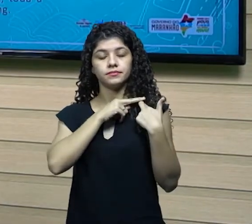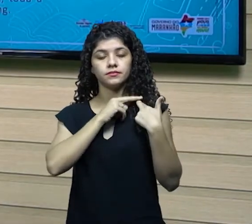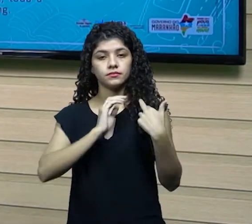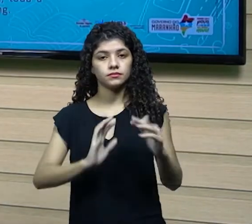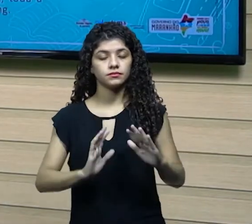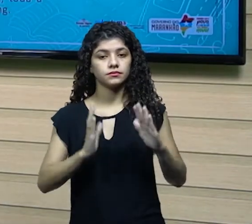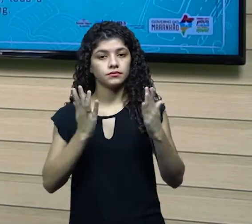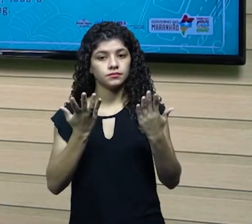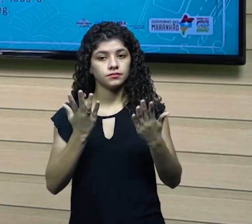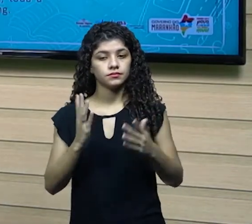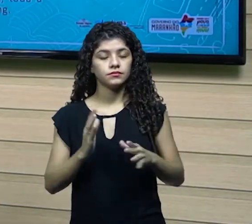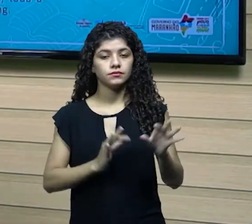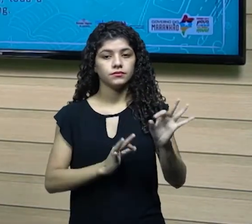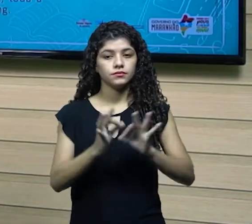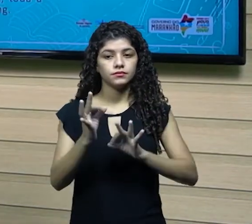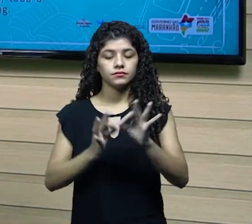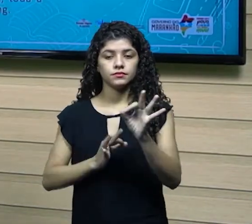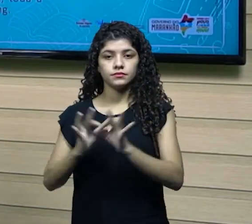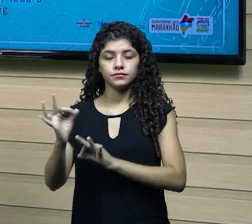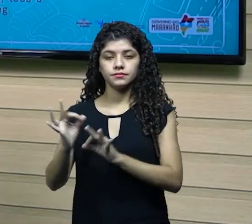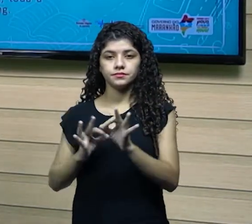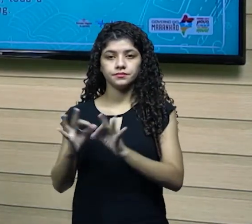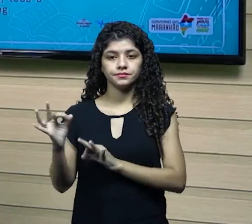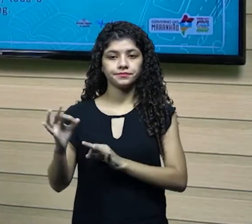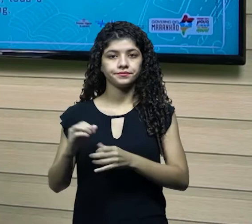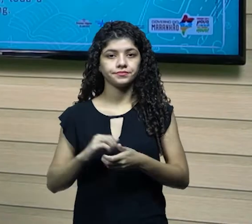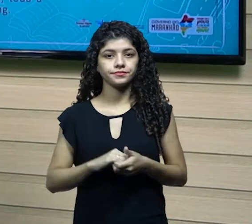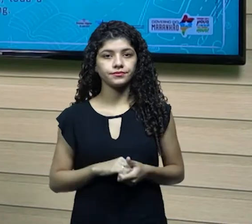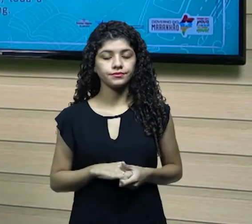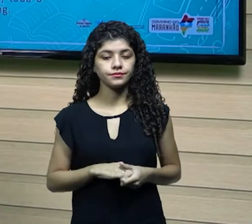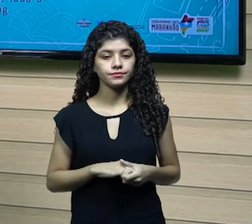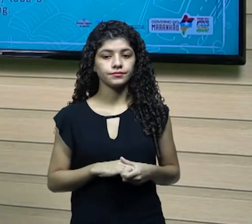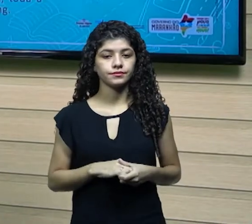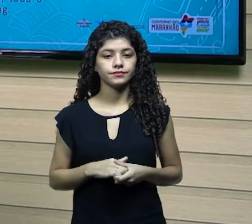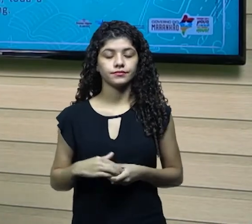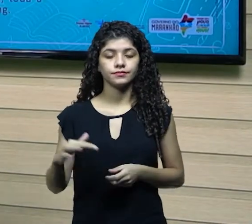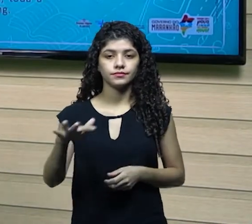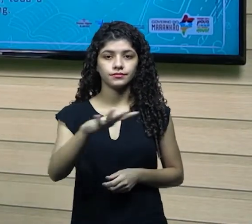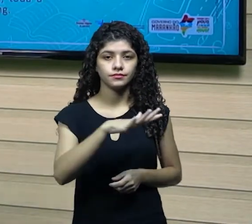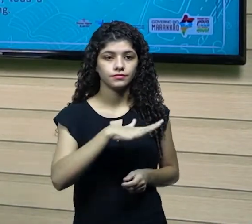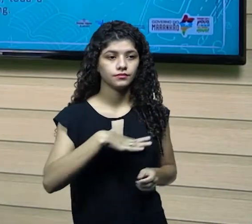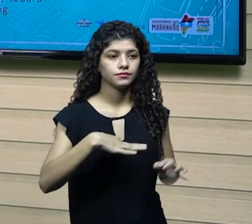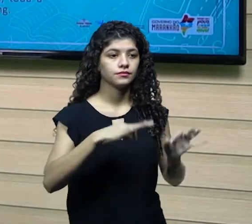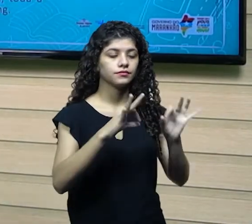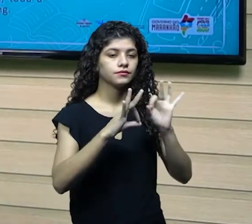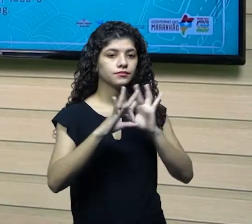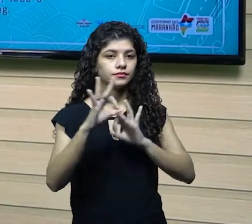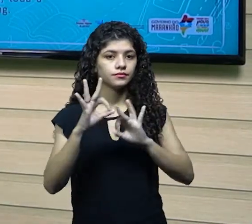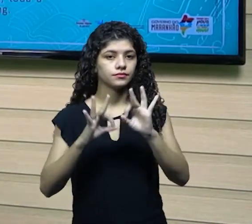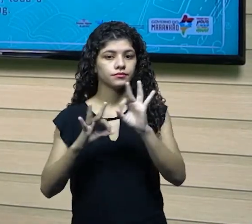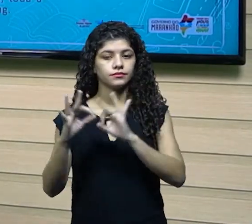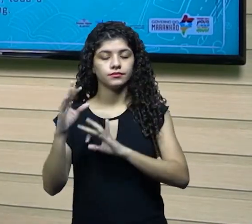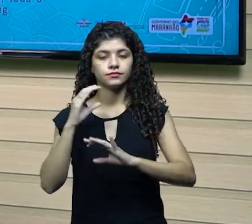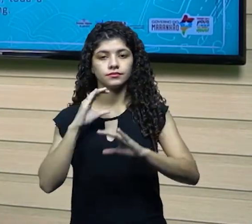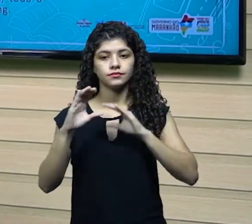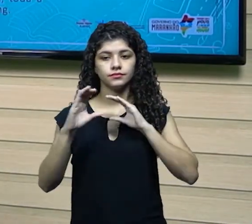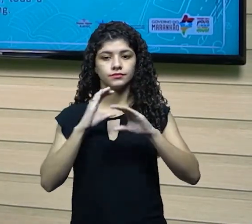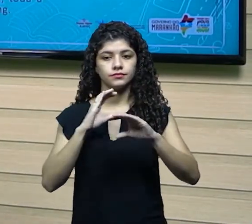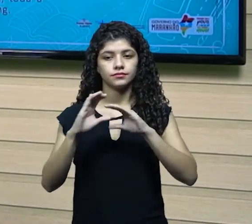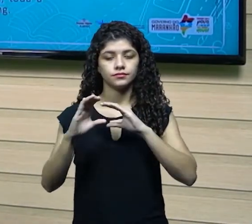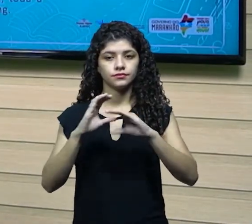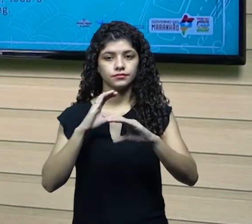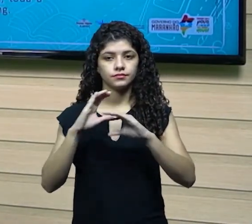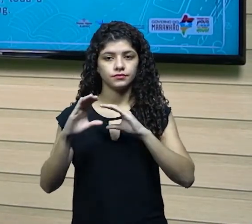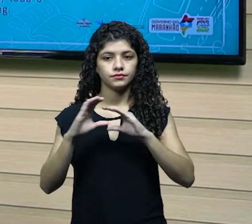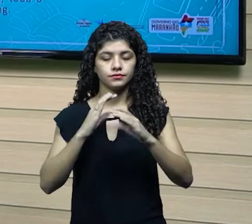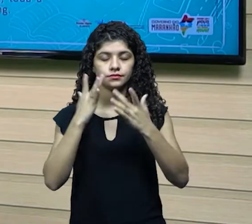ela foi responsável por quê pela execução Geral do projeto né da produção da cenografia do planejamento de